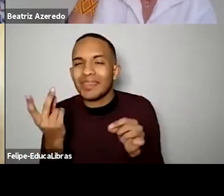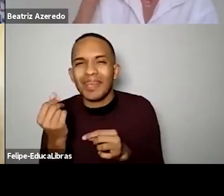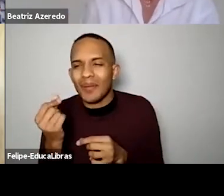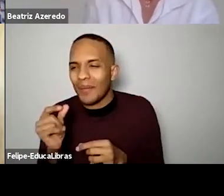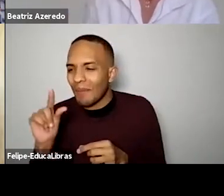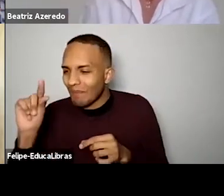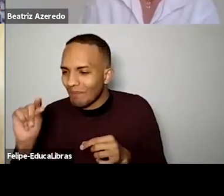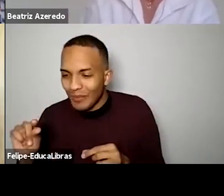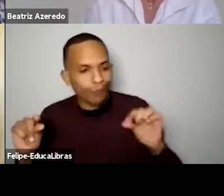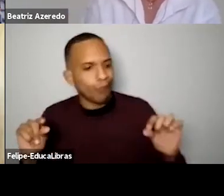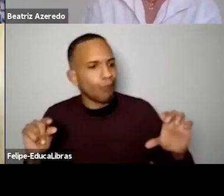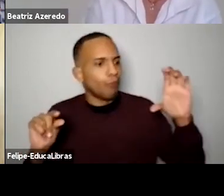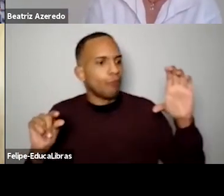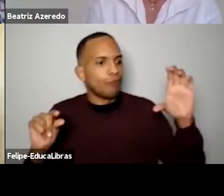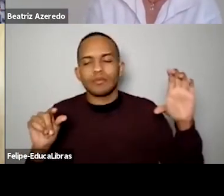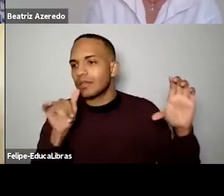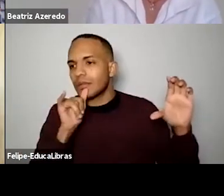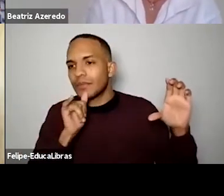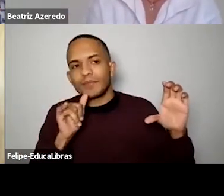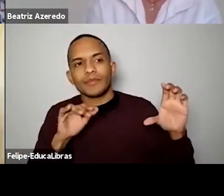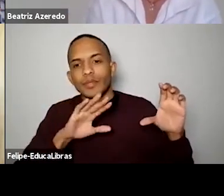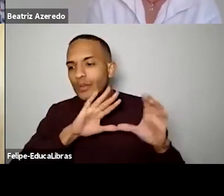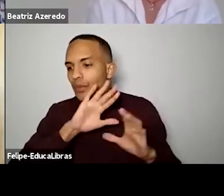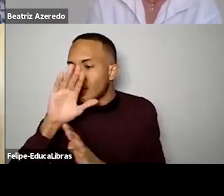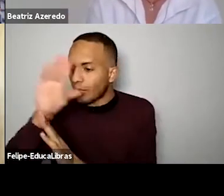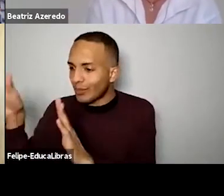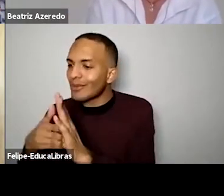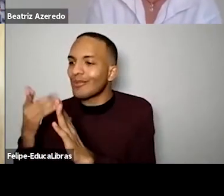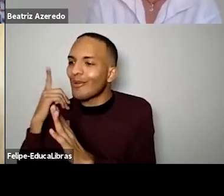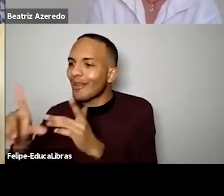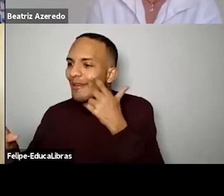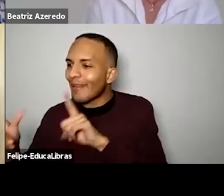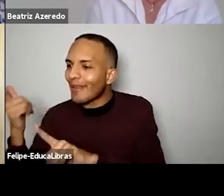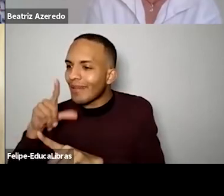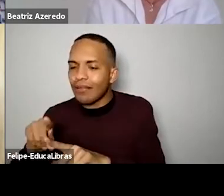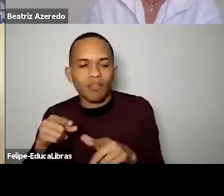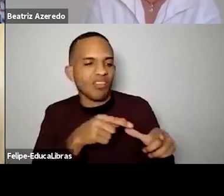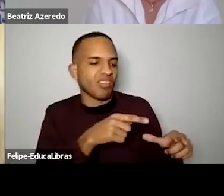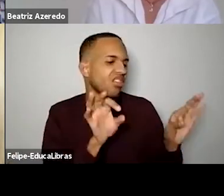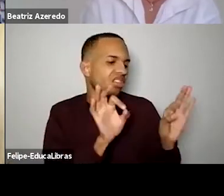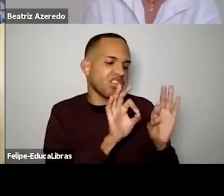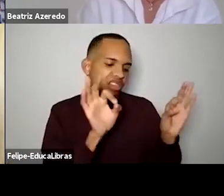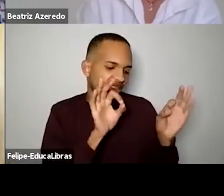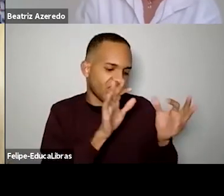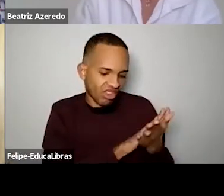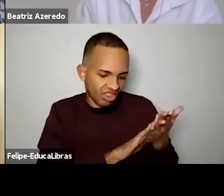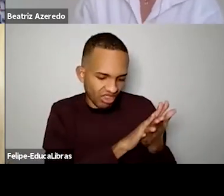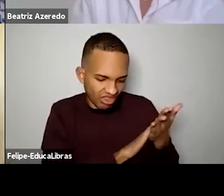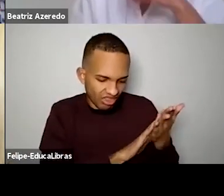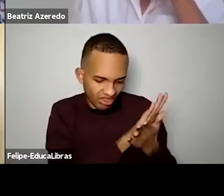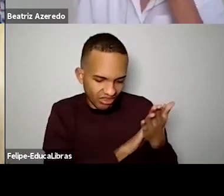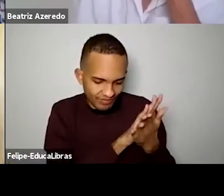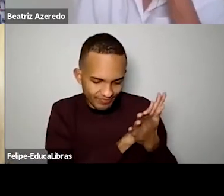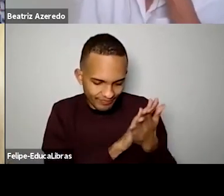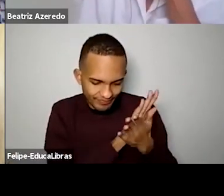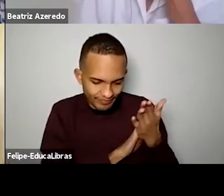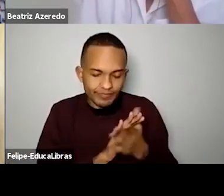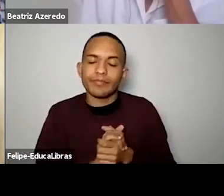pode ter acesso a tudo neste momento, e ao outro Brasil que vive nas favelas, morando em cima do